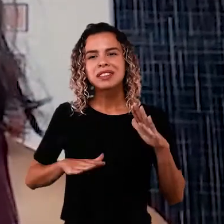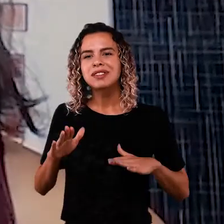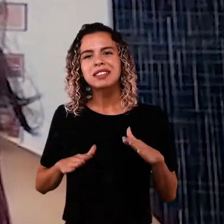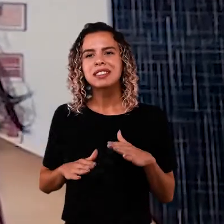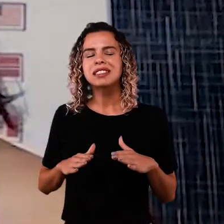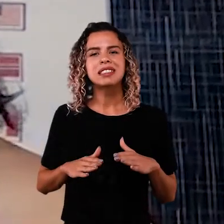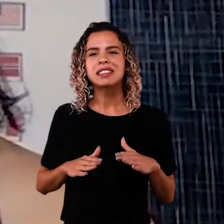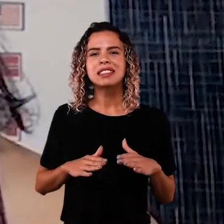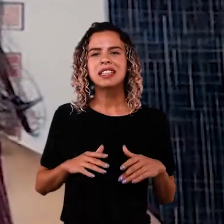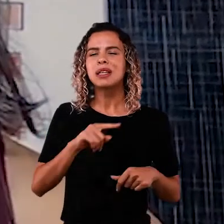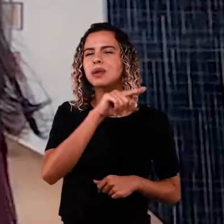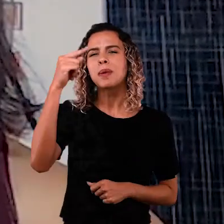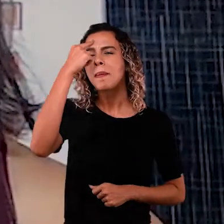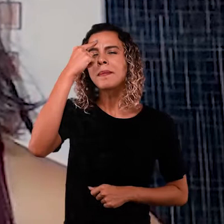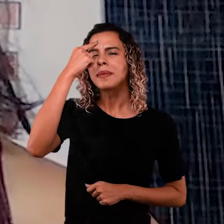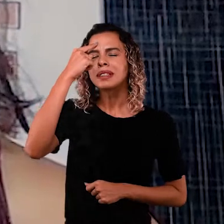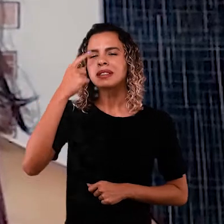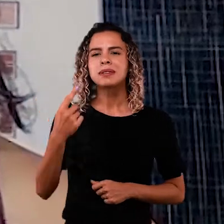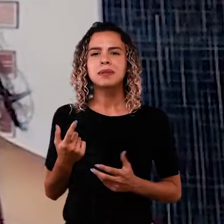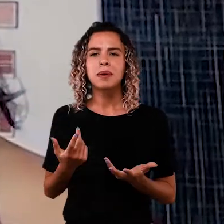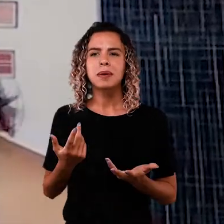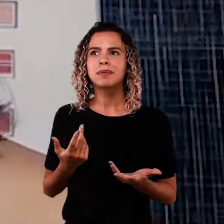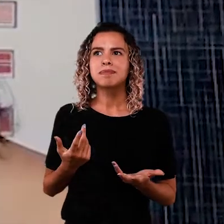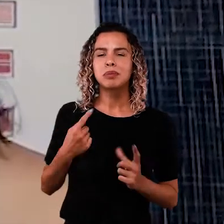são, não veem com bons